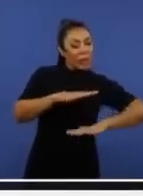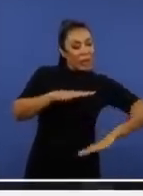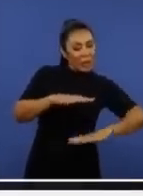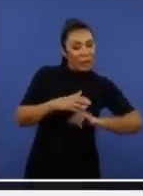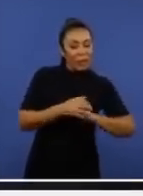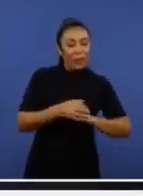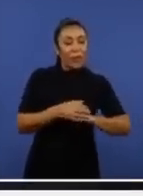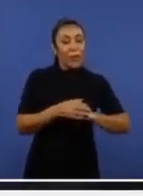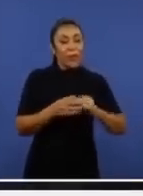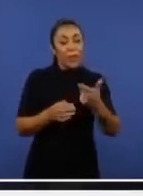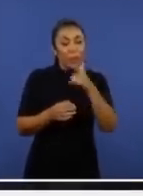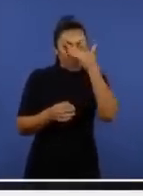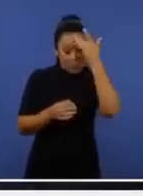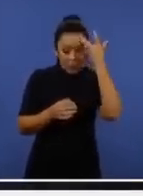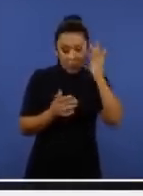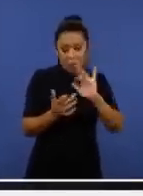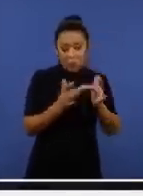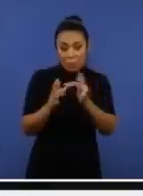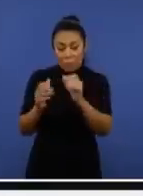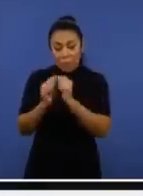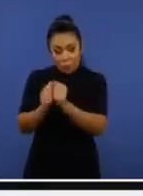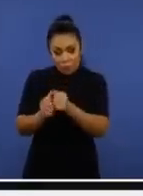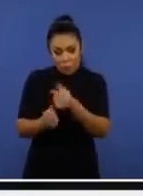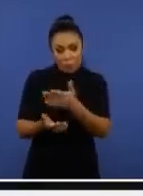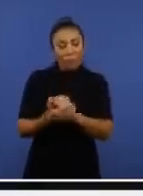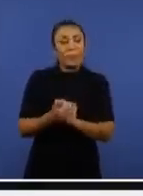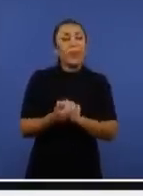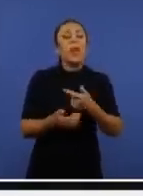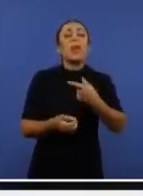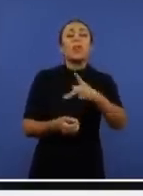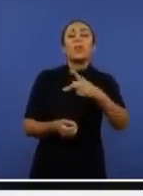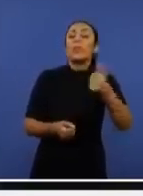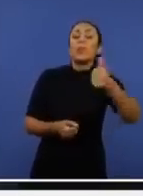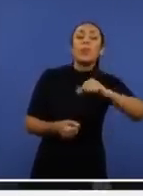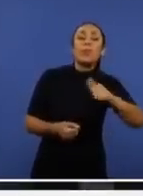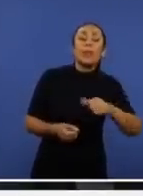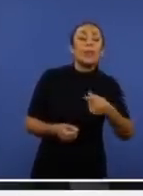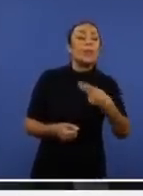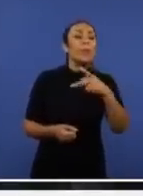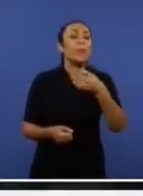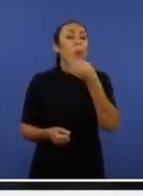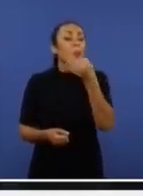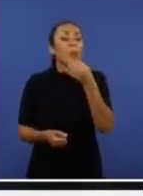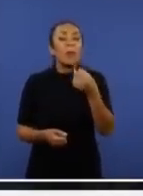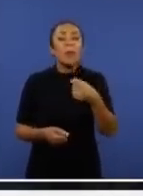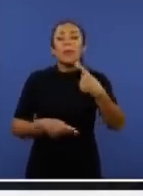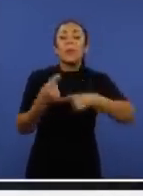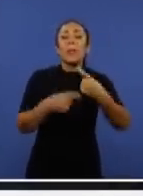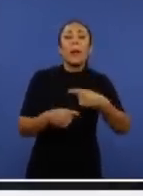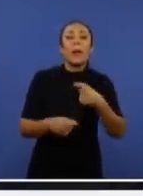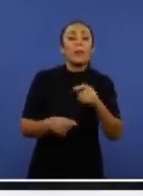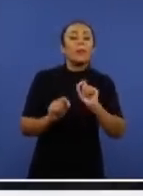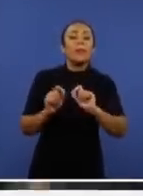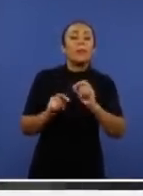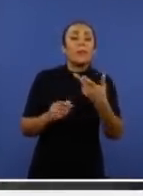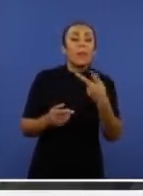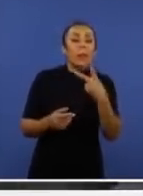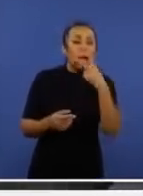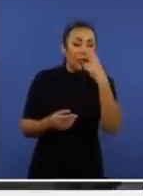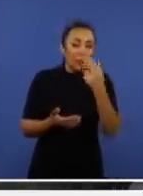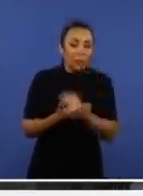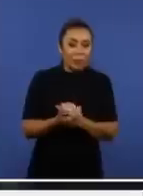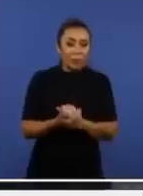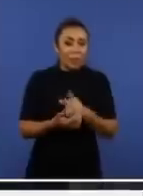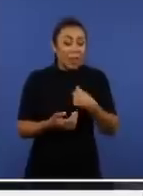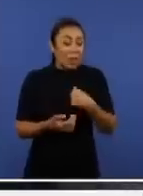corrente de solidariedade a ele. Eu queria primeiro, assim, a sua avaliação sobre esse episódio e sobre o debate. O que você achou do debate, Vera? Kennedy, eu acho que ele teve